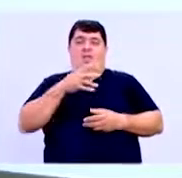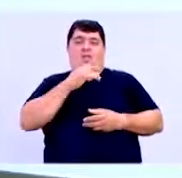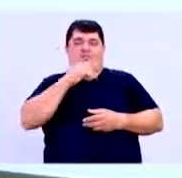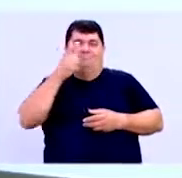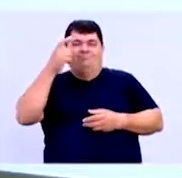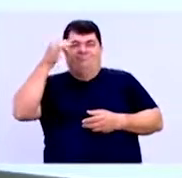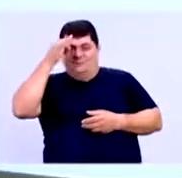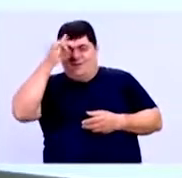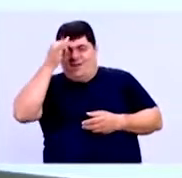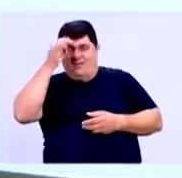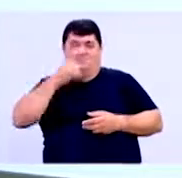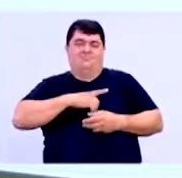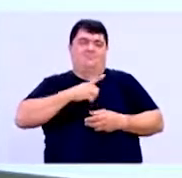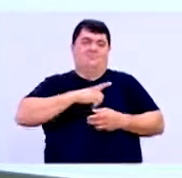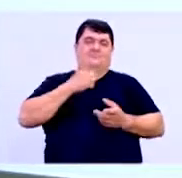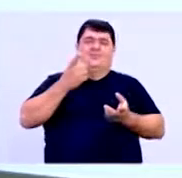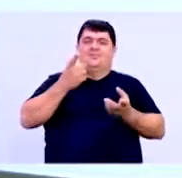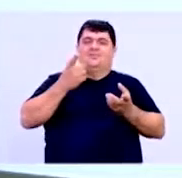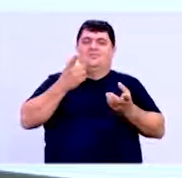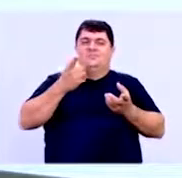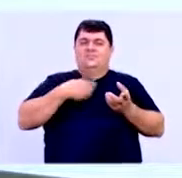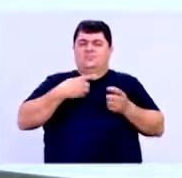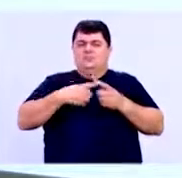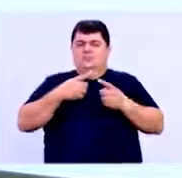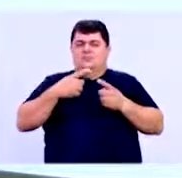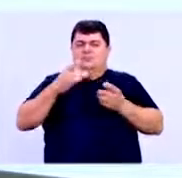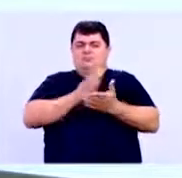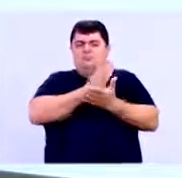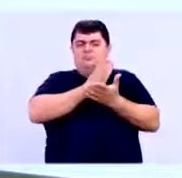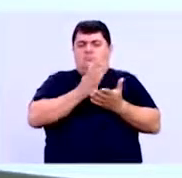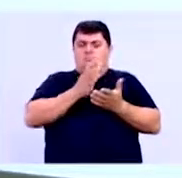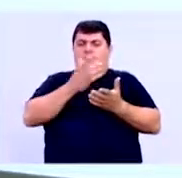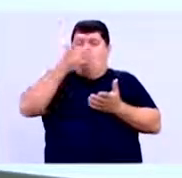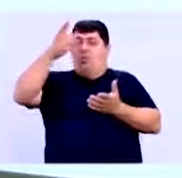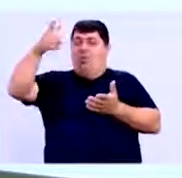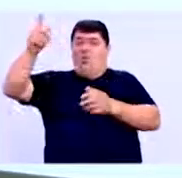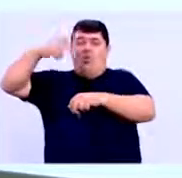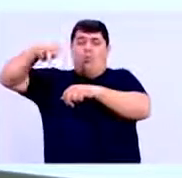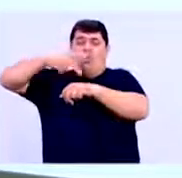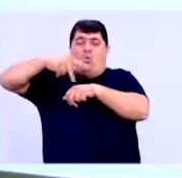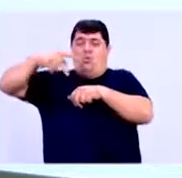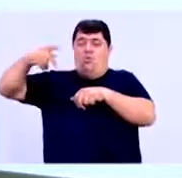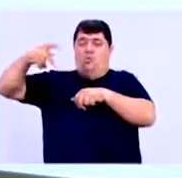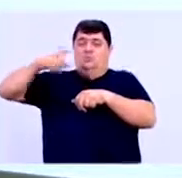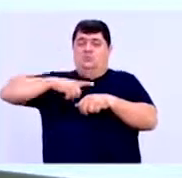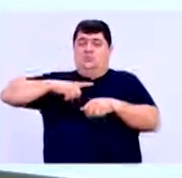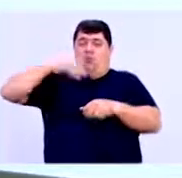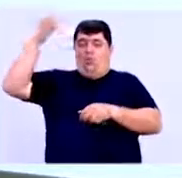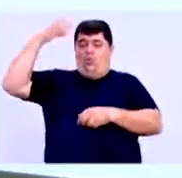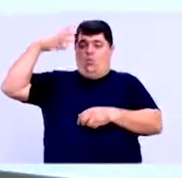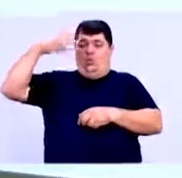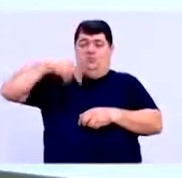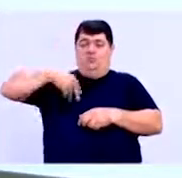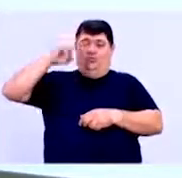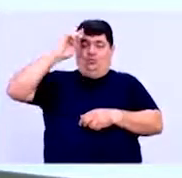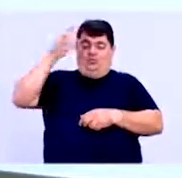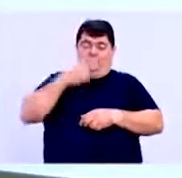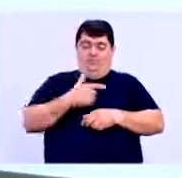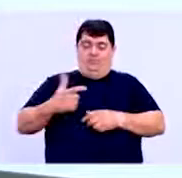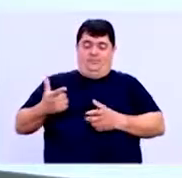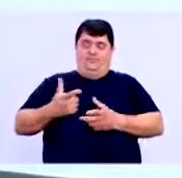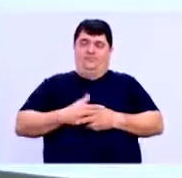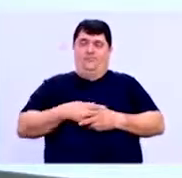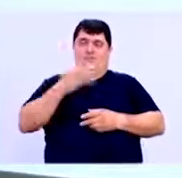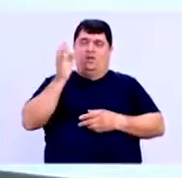ele contextualizou que a variação de fatores externos são situações impactantes no ambiente interno.